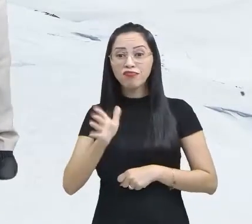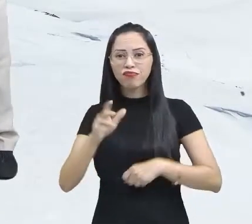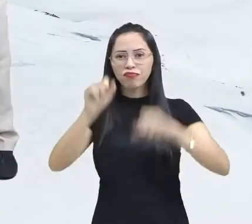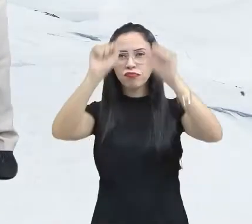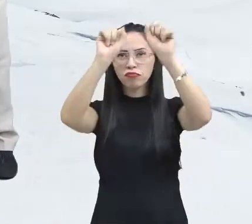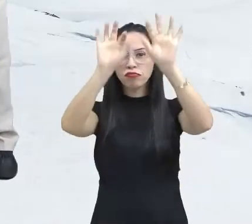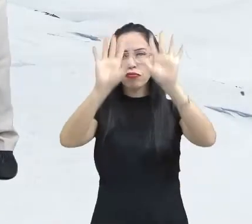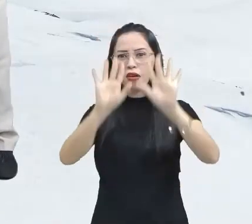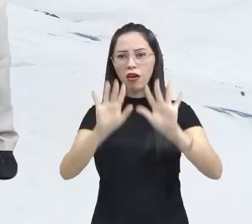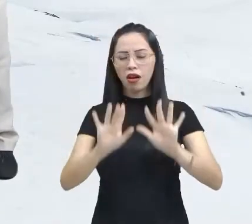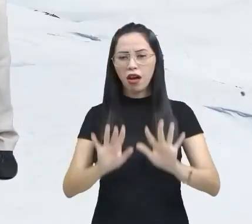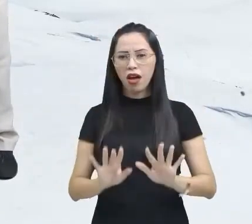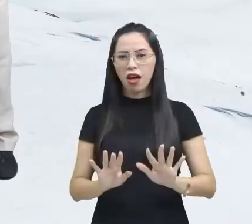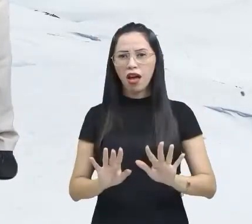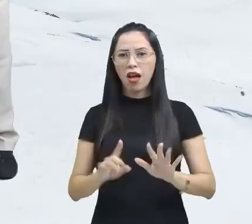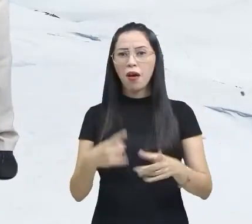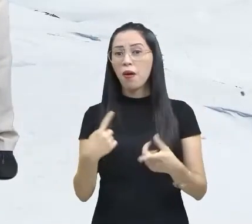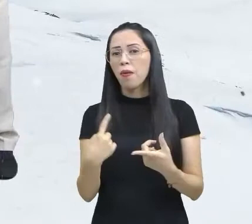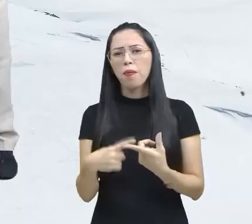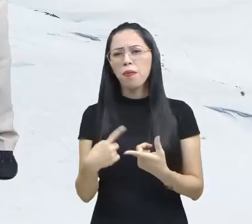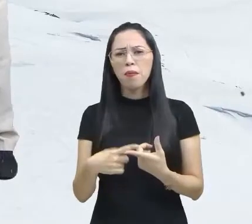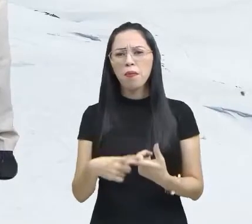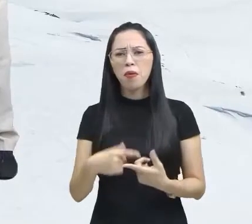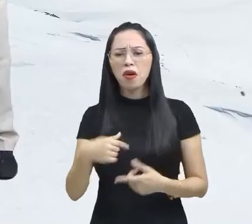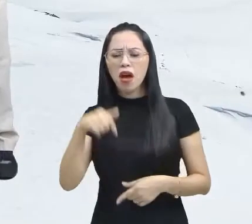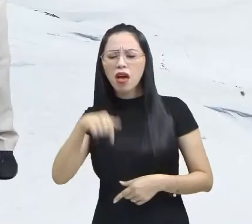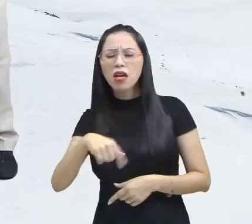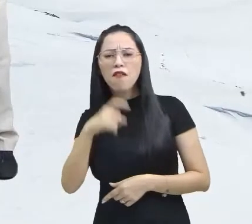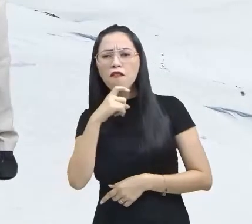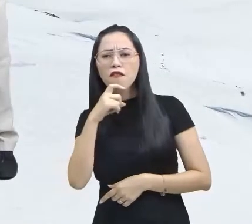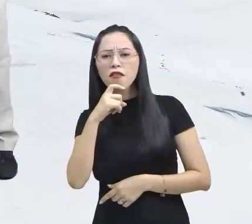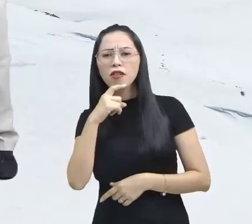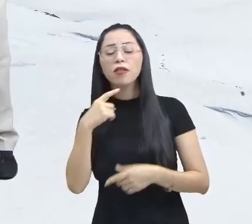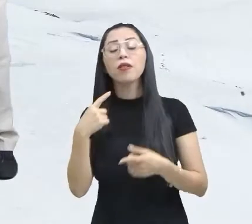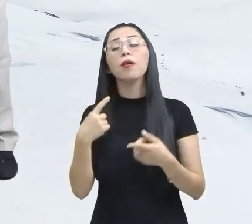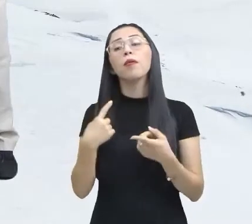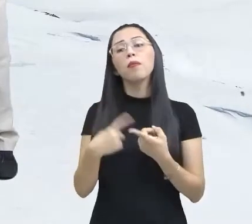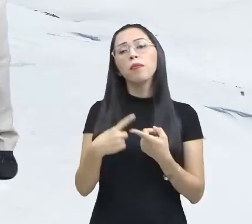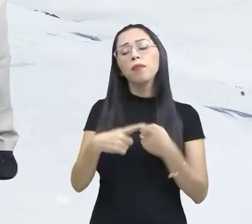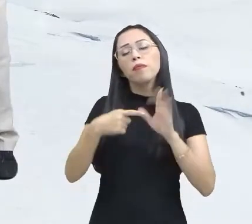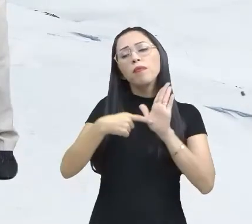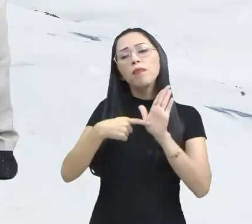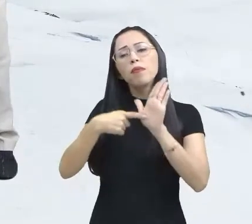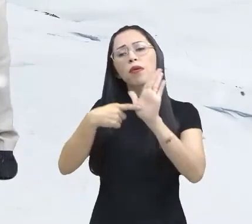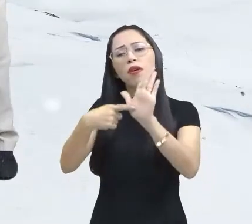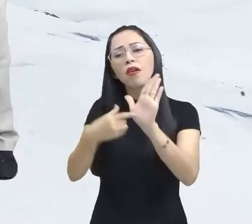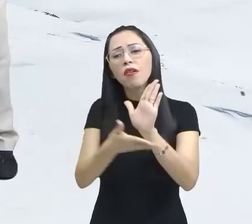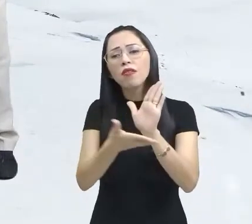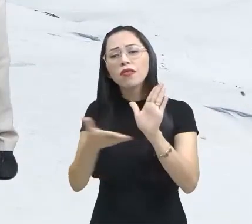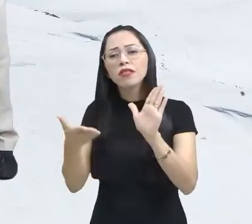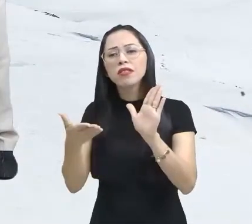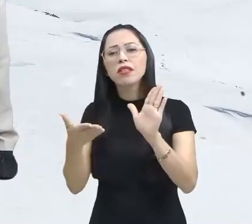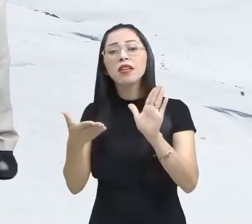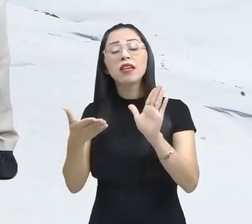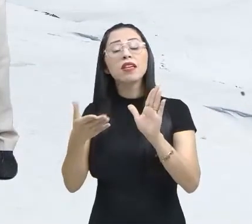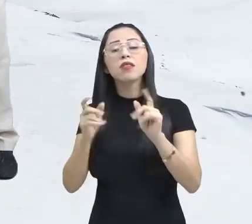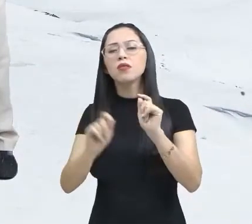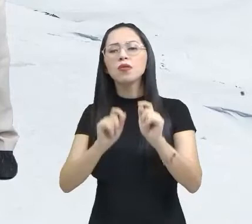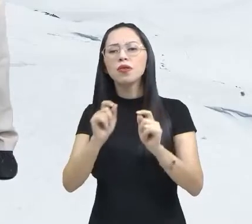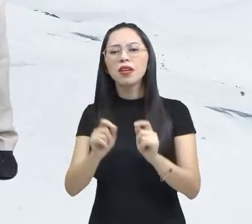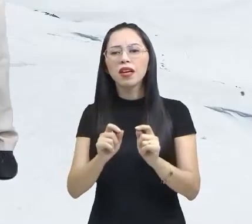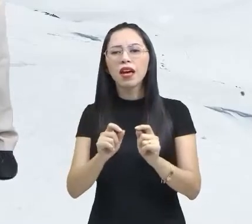aqui passando frio? Para mostrar para vocês que a temperatura também pode ser usada para medir o quê?